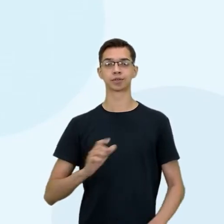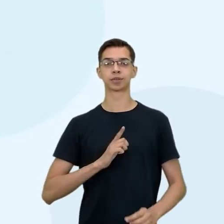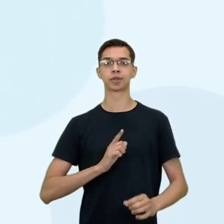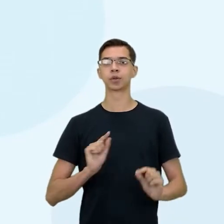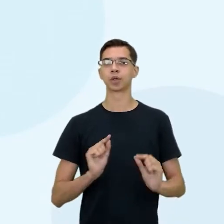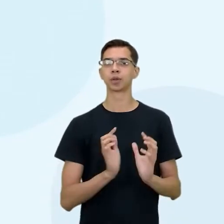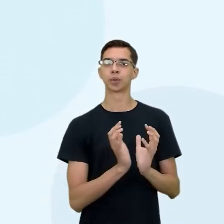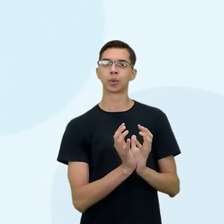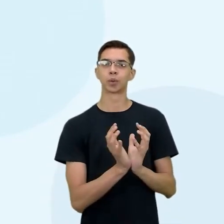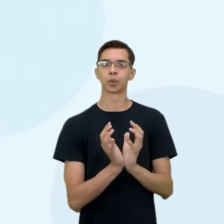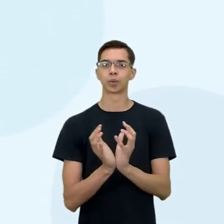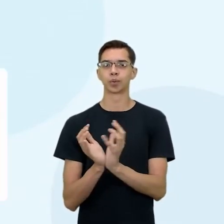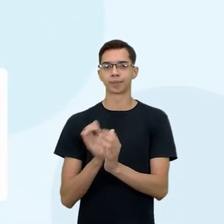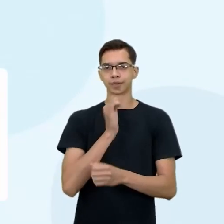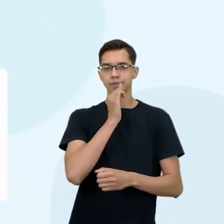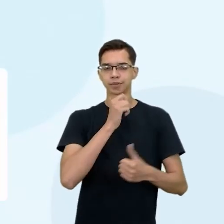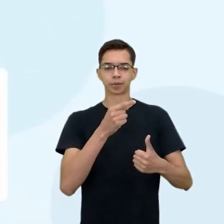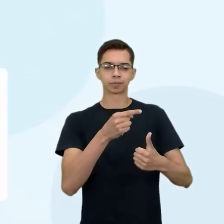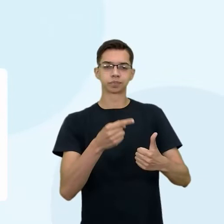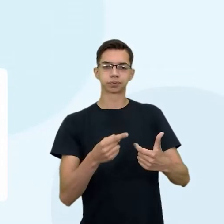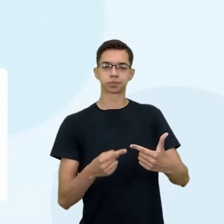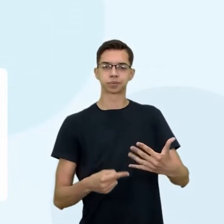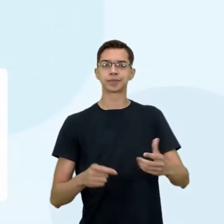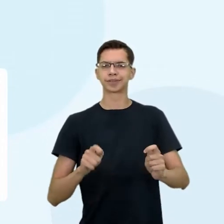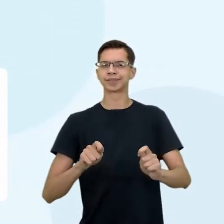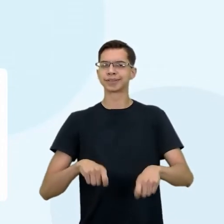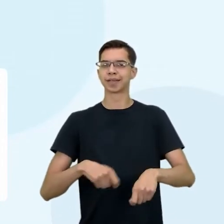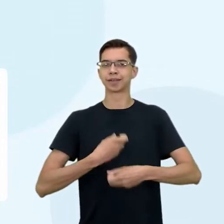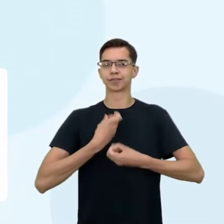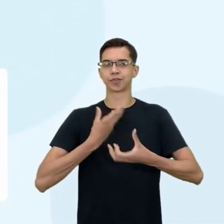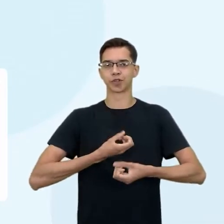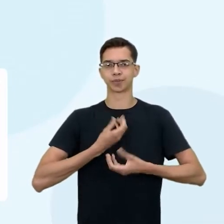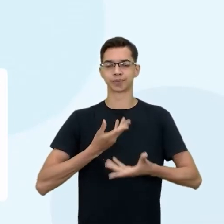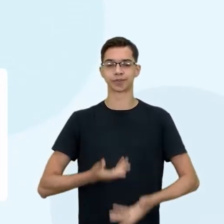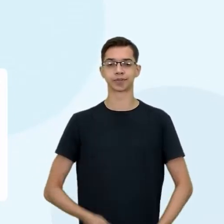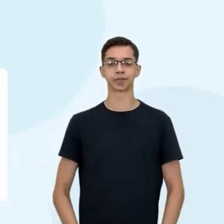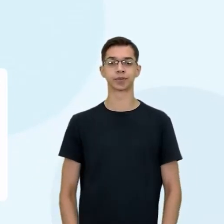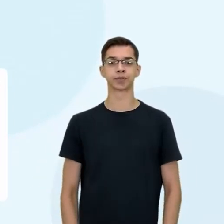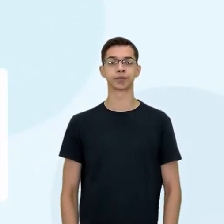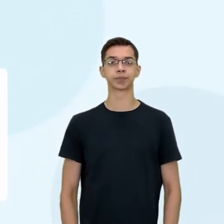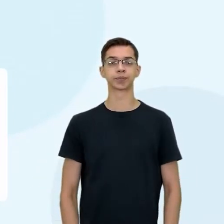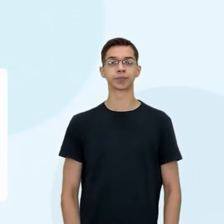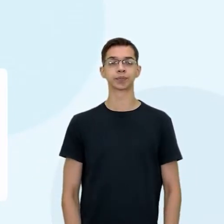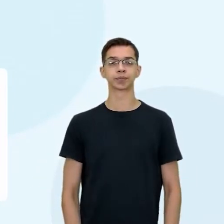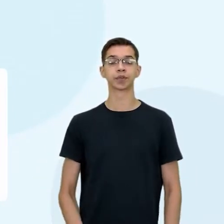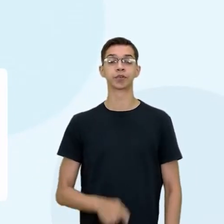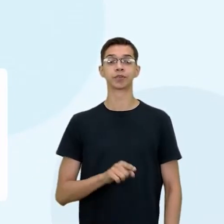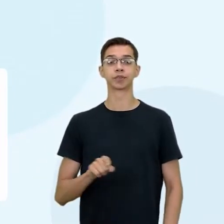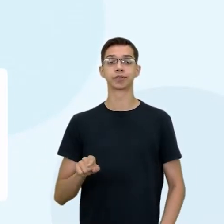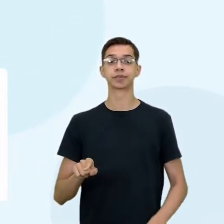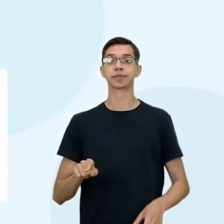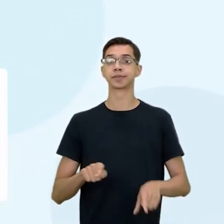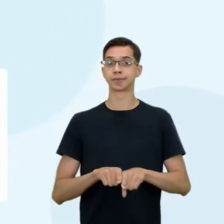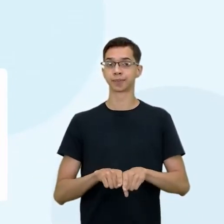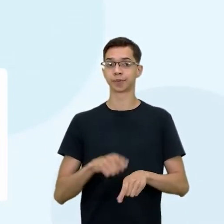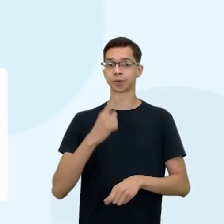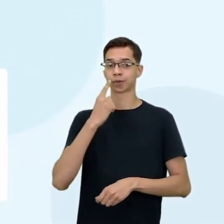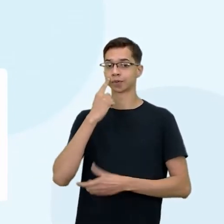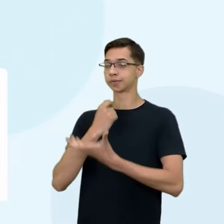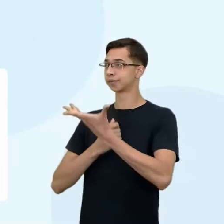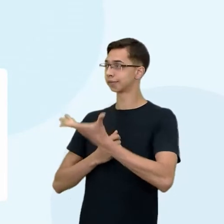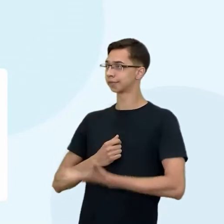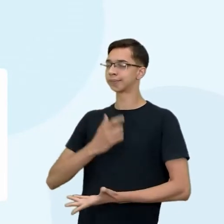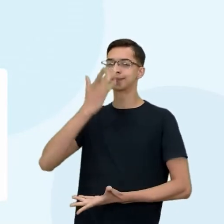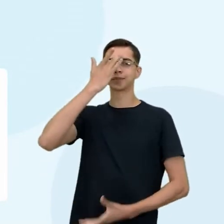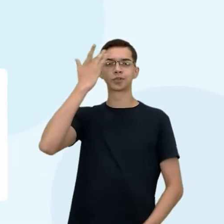você tiver um volume grande de palavras e informações, né? Vocês podem também fazer seleção aí desses autores que vocês provavelmente devem